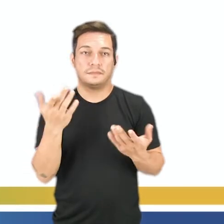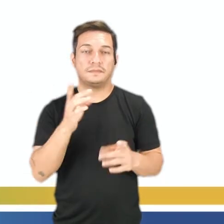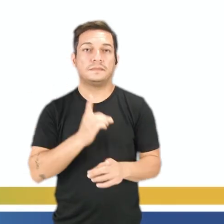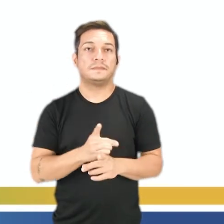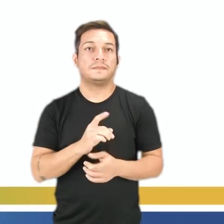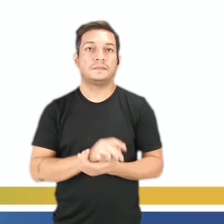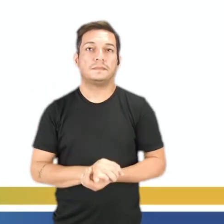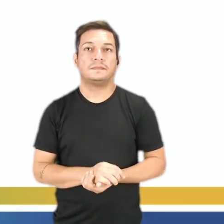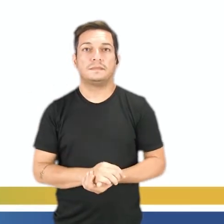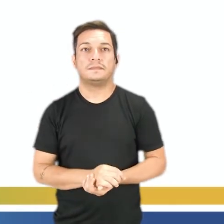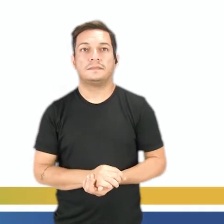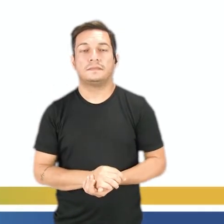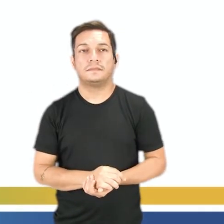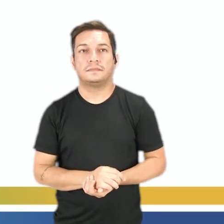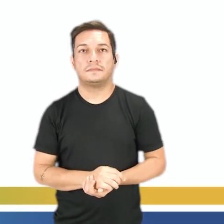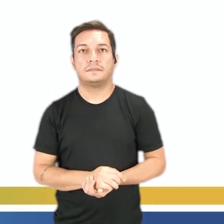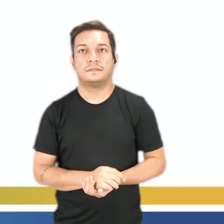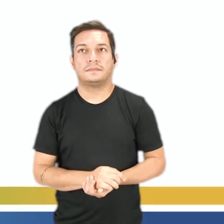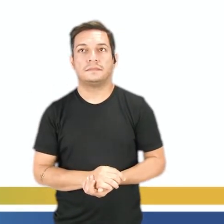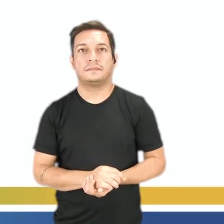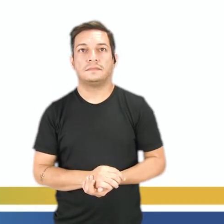descobrir qual é.